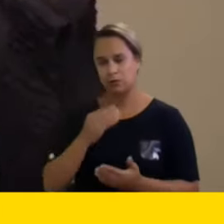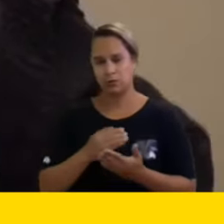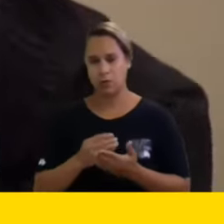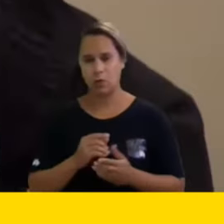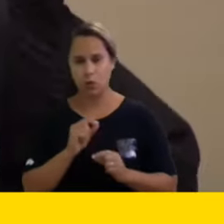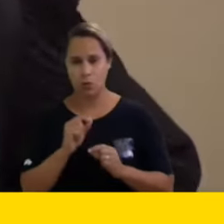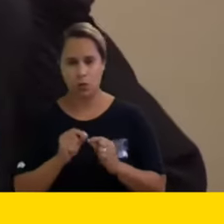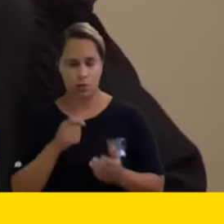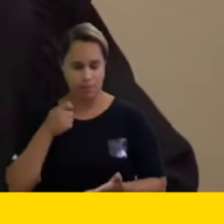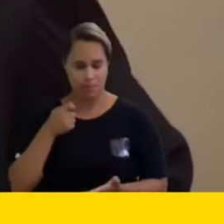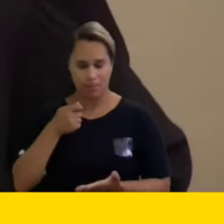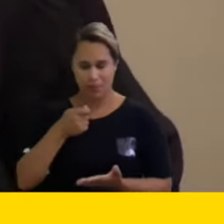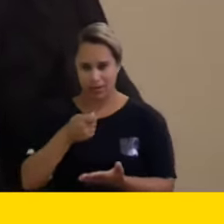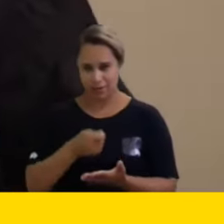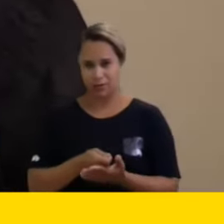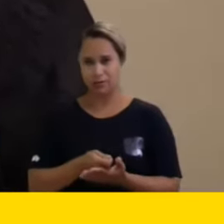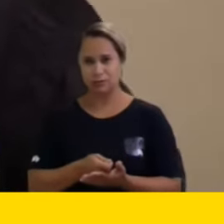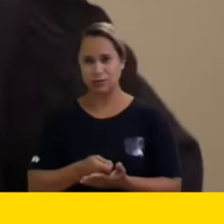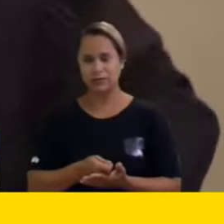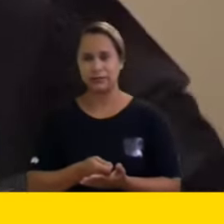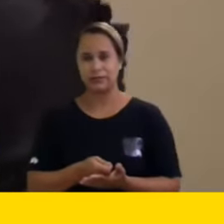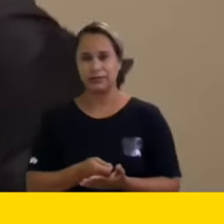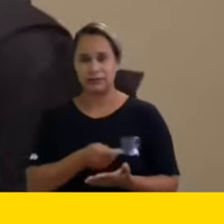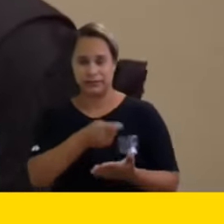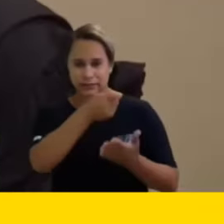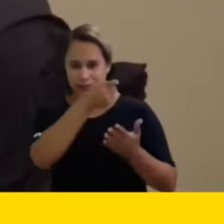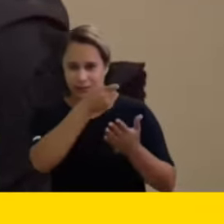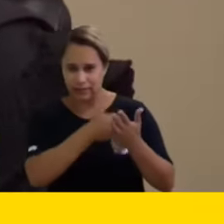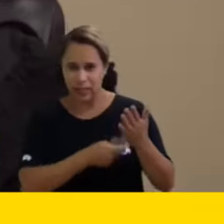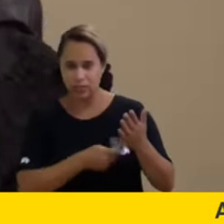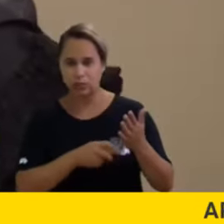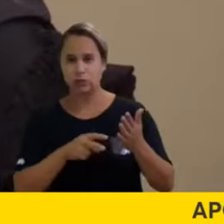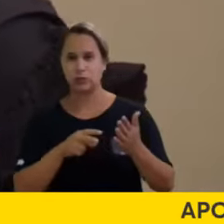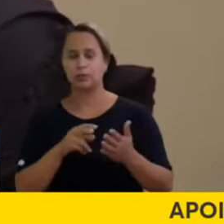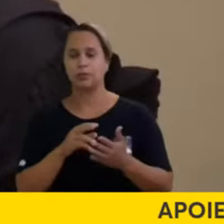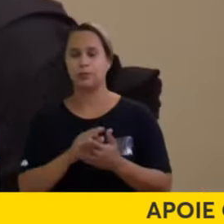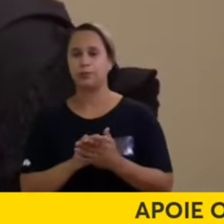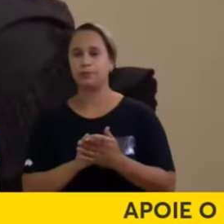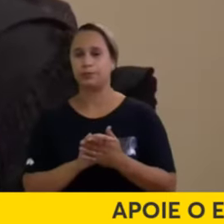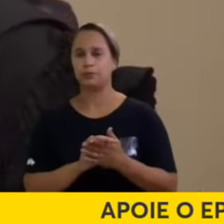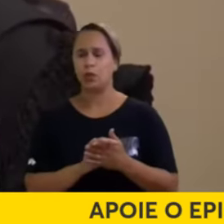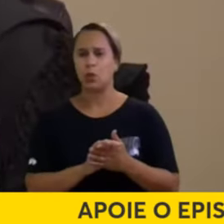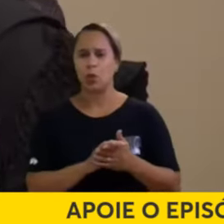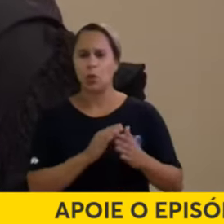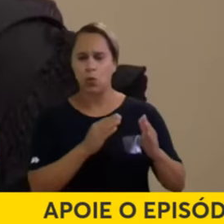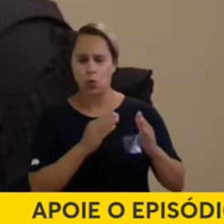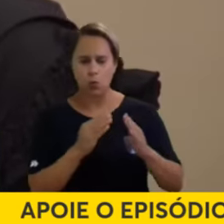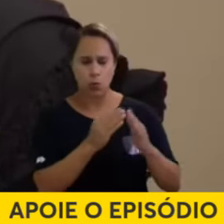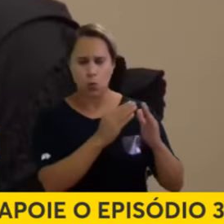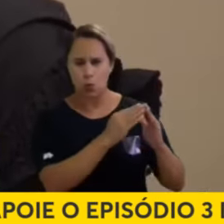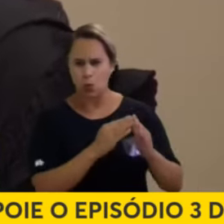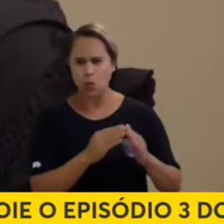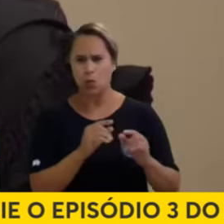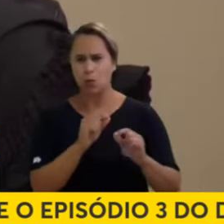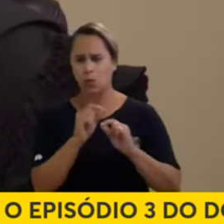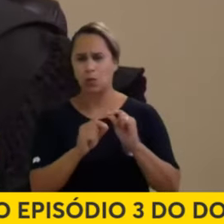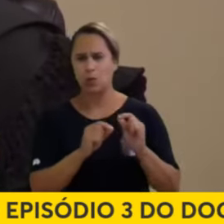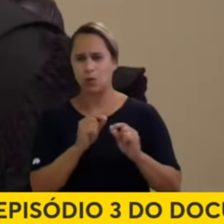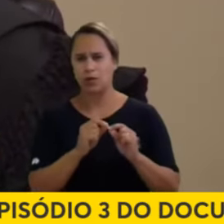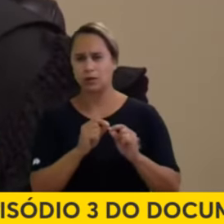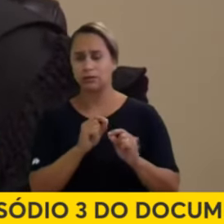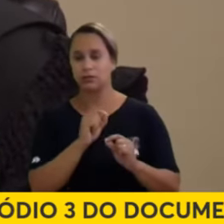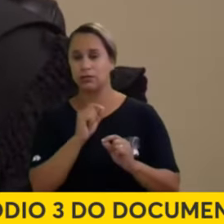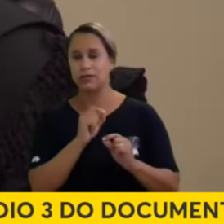taxas condominiais muito embora os investig Anes relacionem o uso de alguns imóveis como supostos supostos comitê de